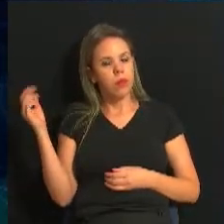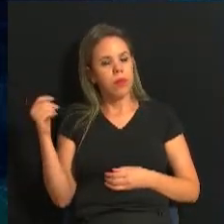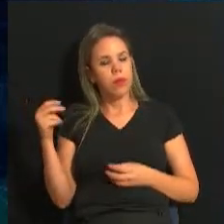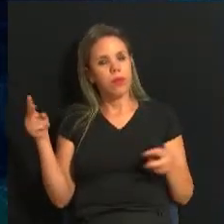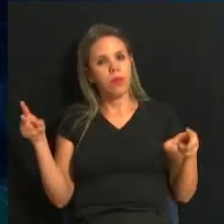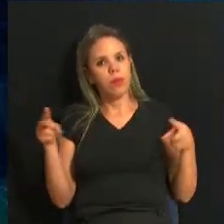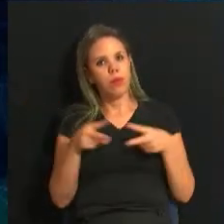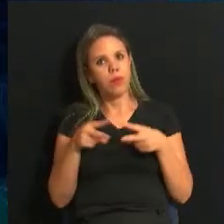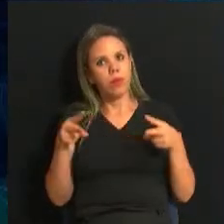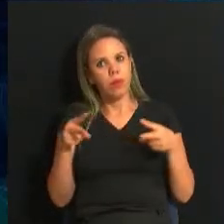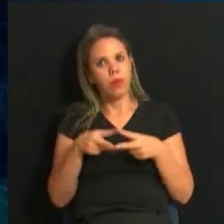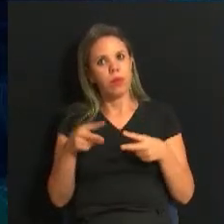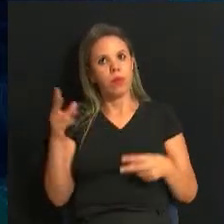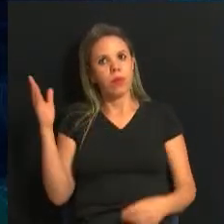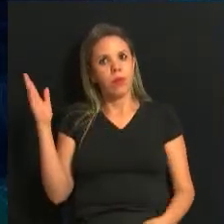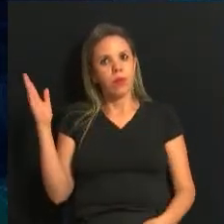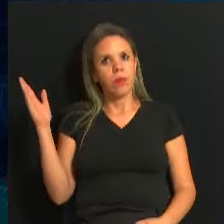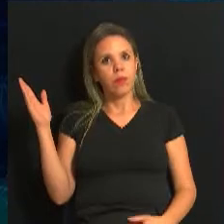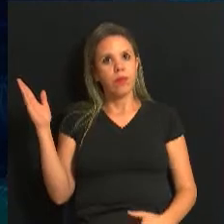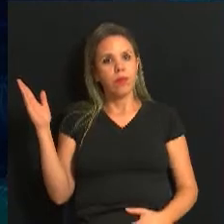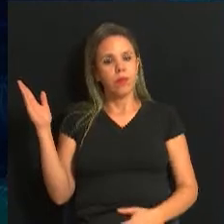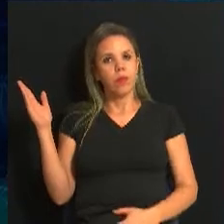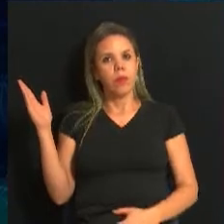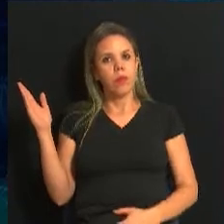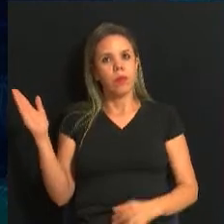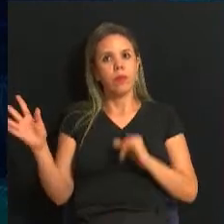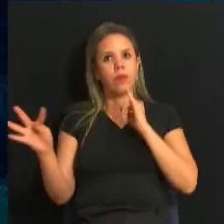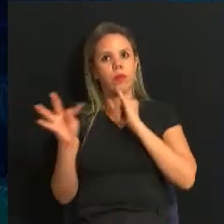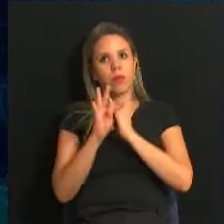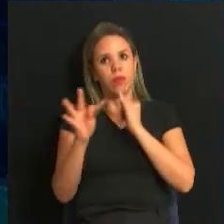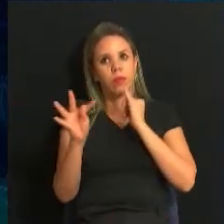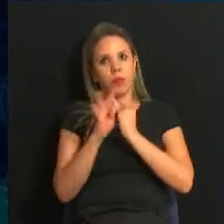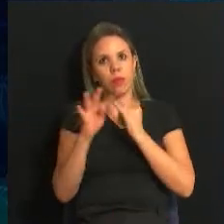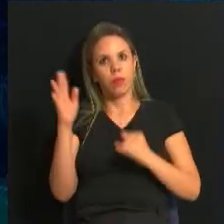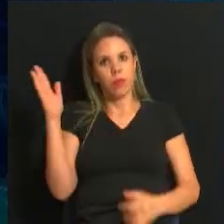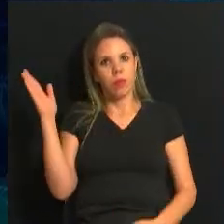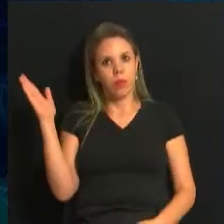21.723, Paulínia, 21.044, Itatiba,